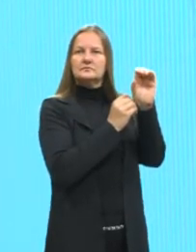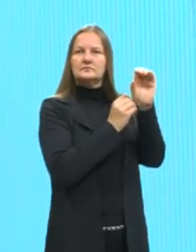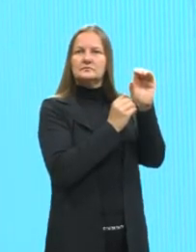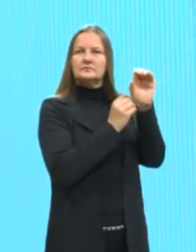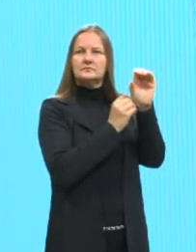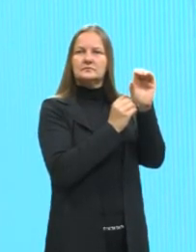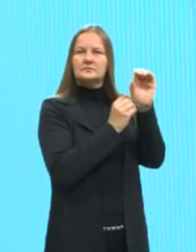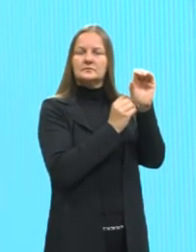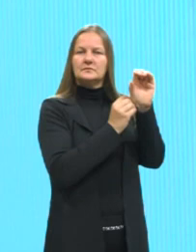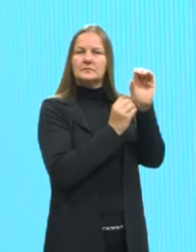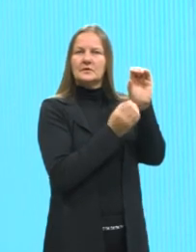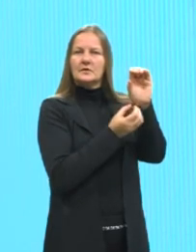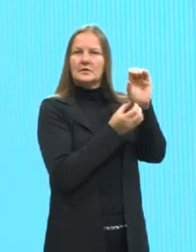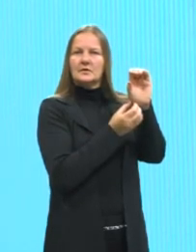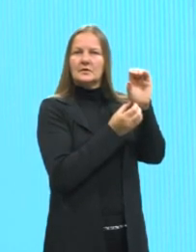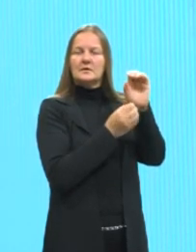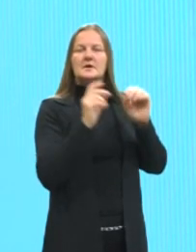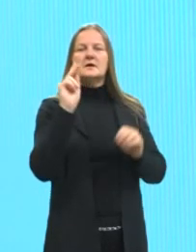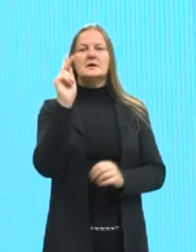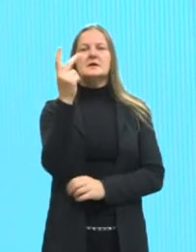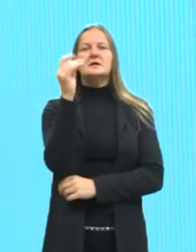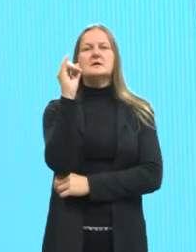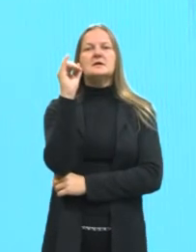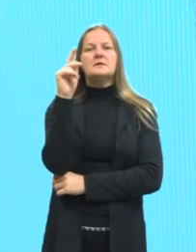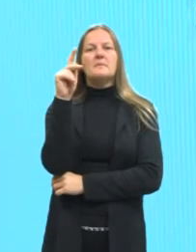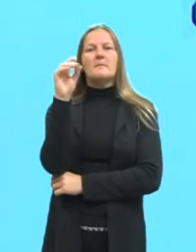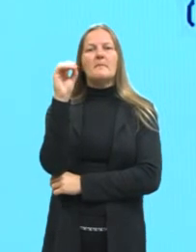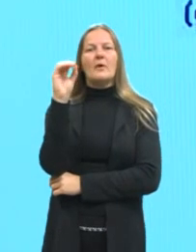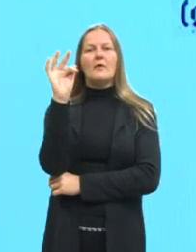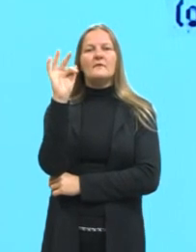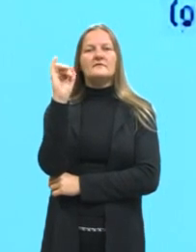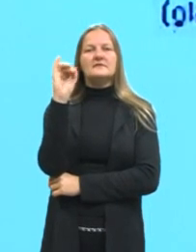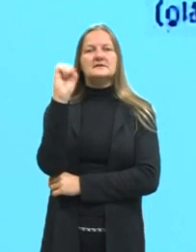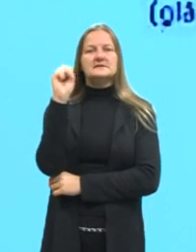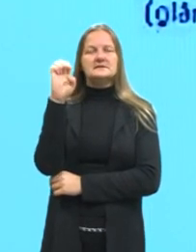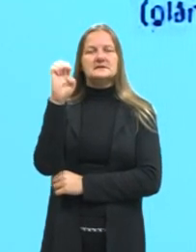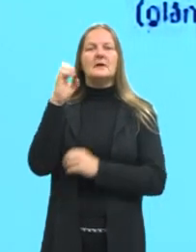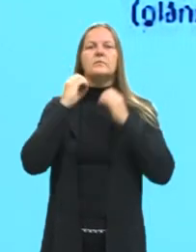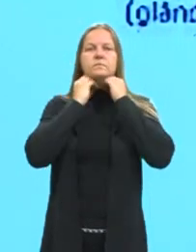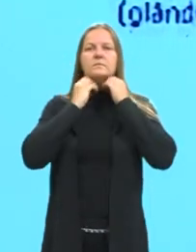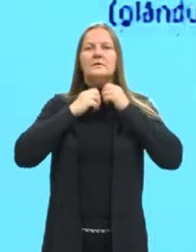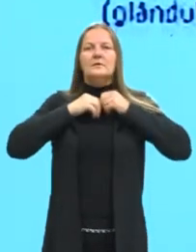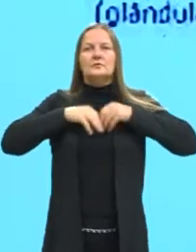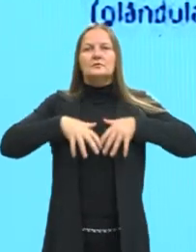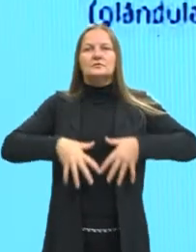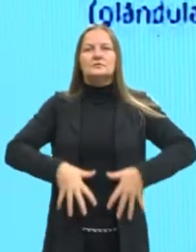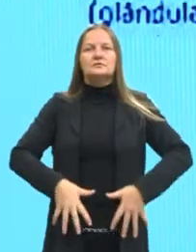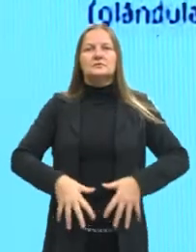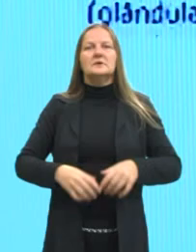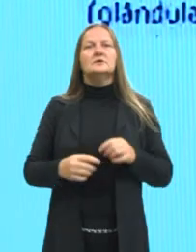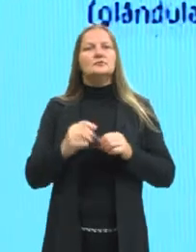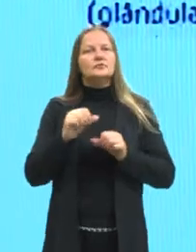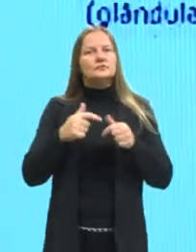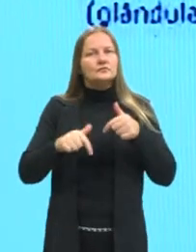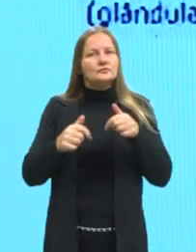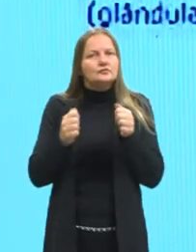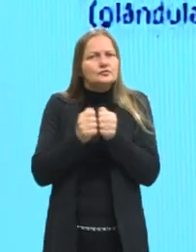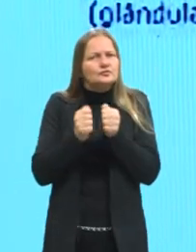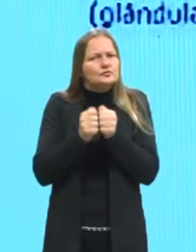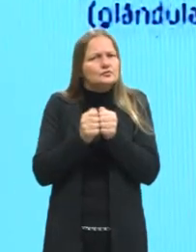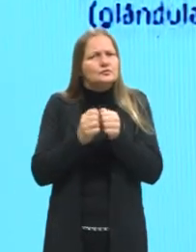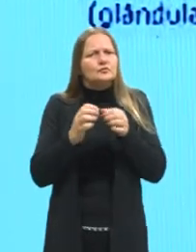parte aqui debaixo é a hipófise hipófise tá então eles vão trabalhar juntos no sistema